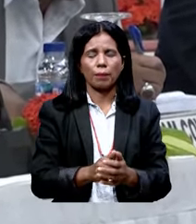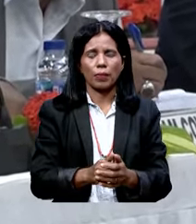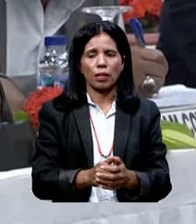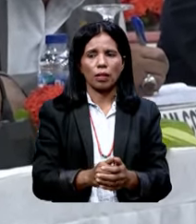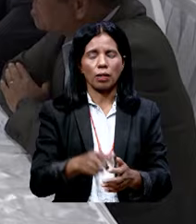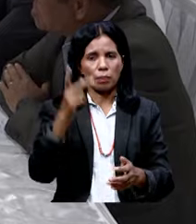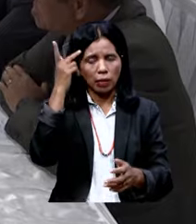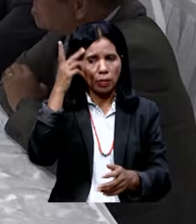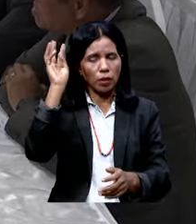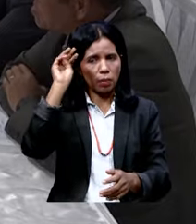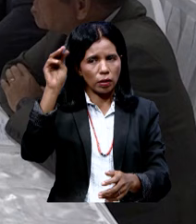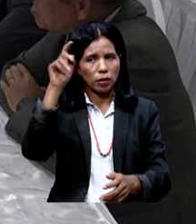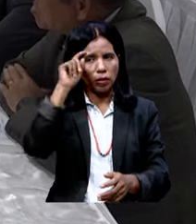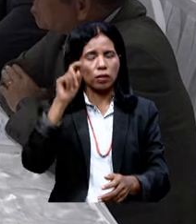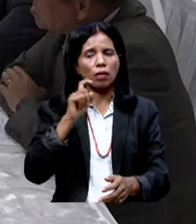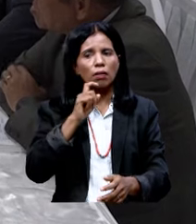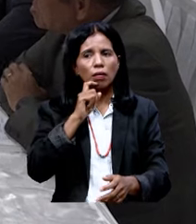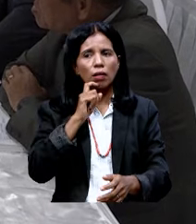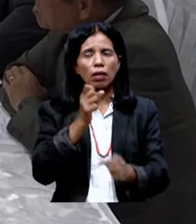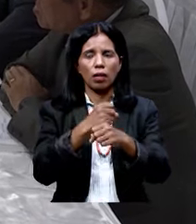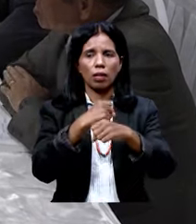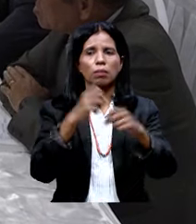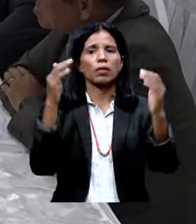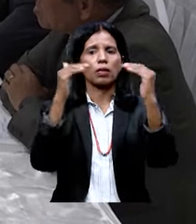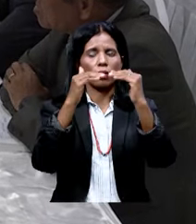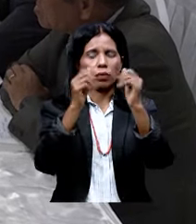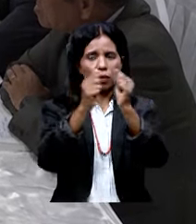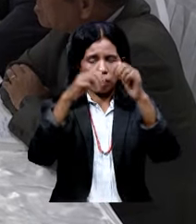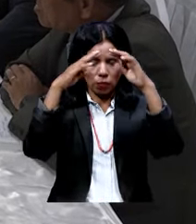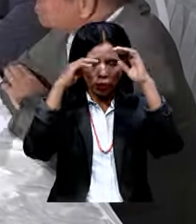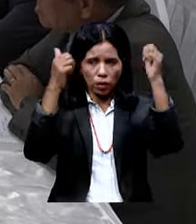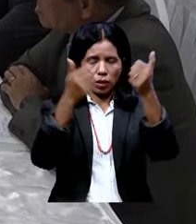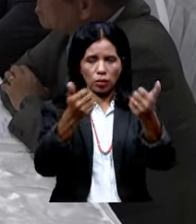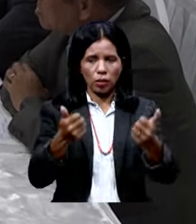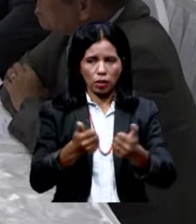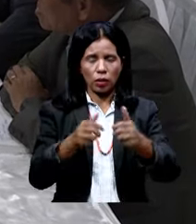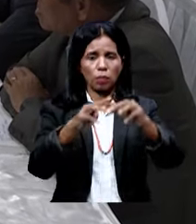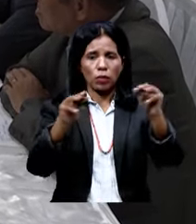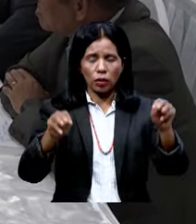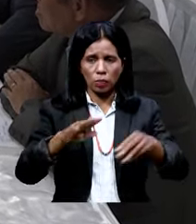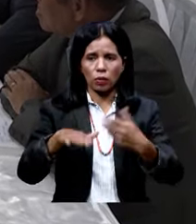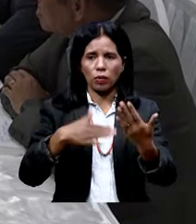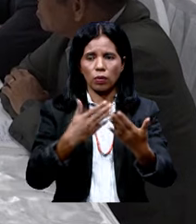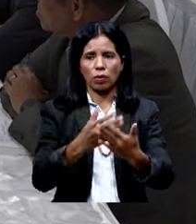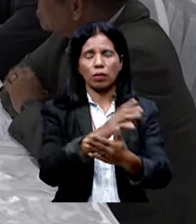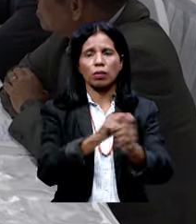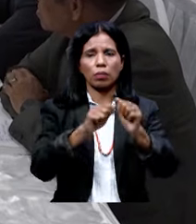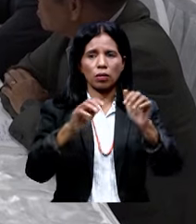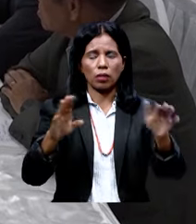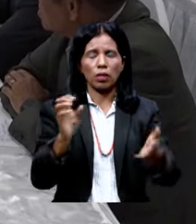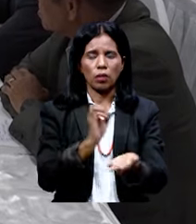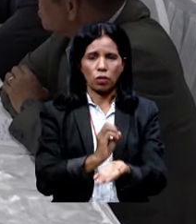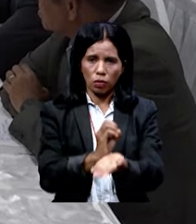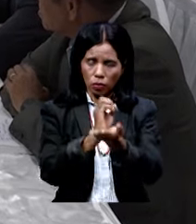Bibangne, primeiro-ministro Kairala Xanana Guzmão, almoço encontro o presidente da autoridade municipal Sira, no região administrativa